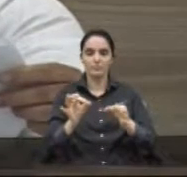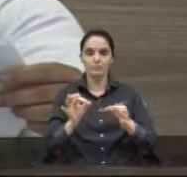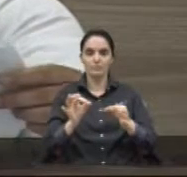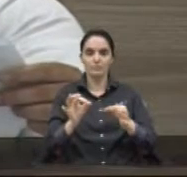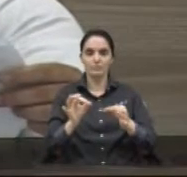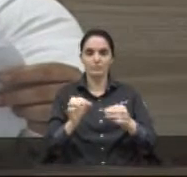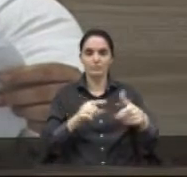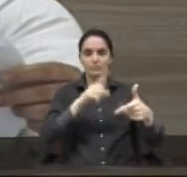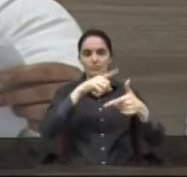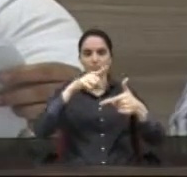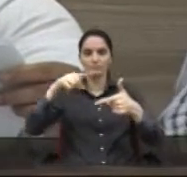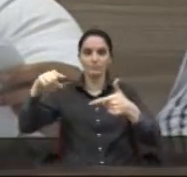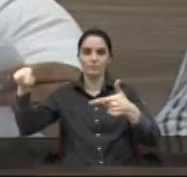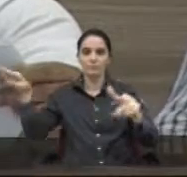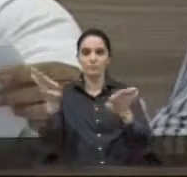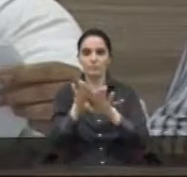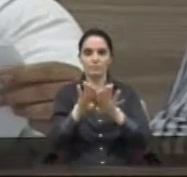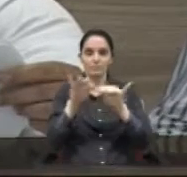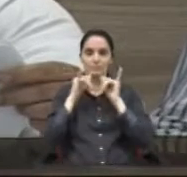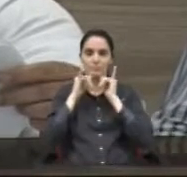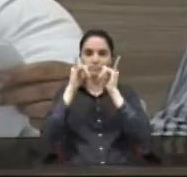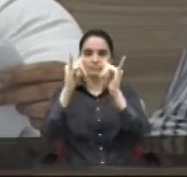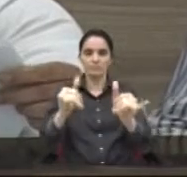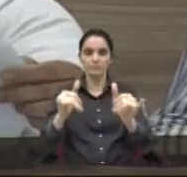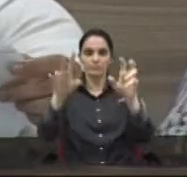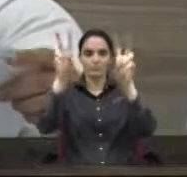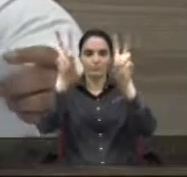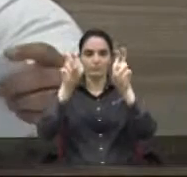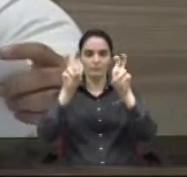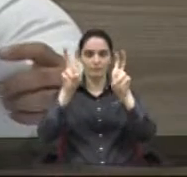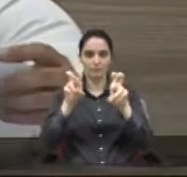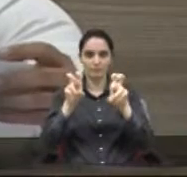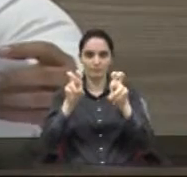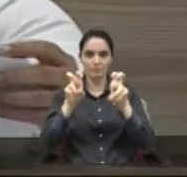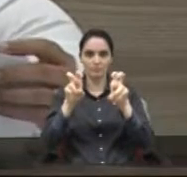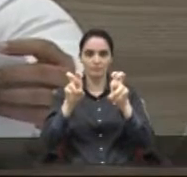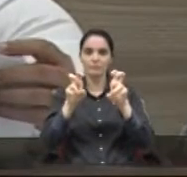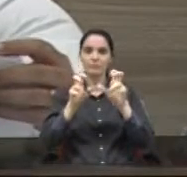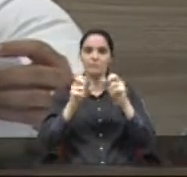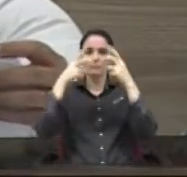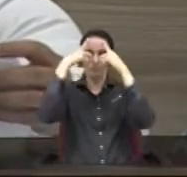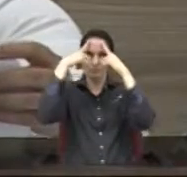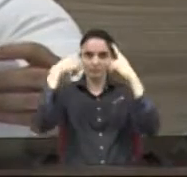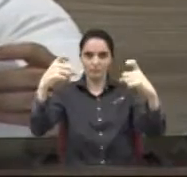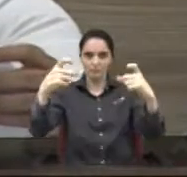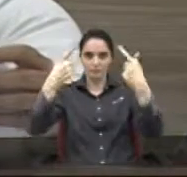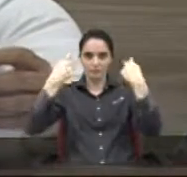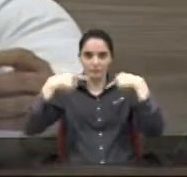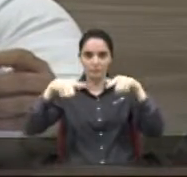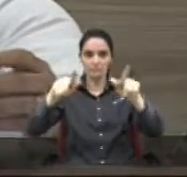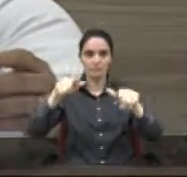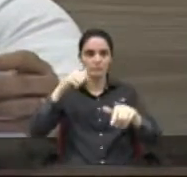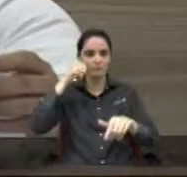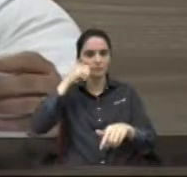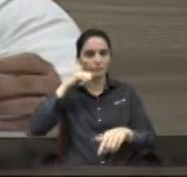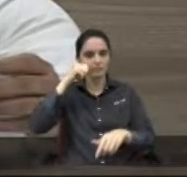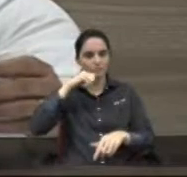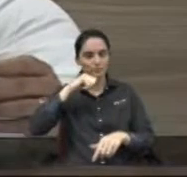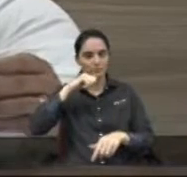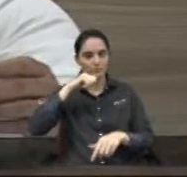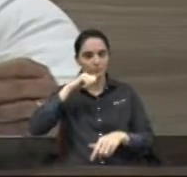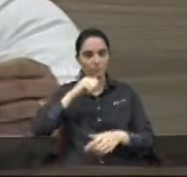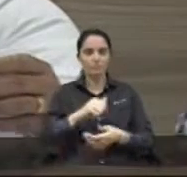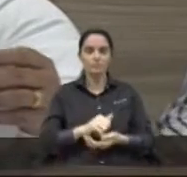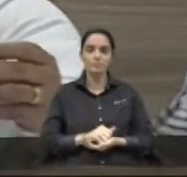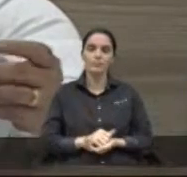de estatística e divulgação sobre violência contra a mulher na forma